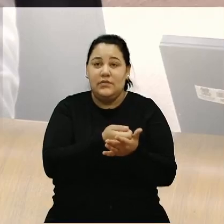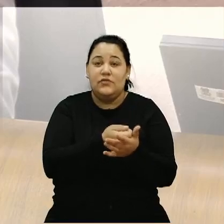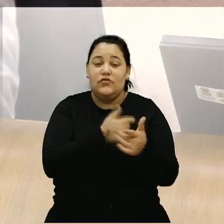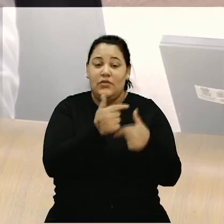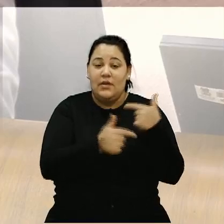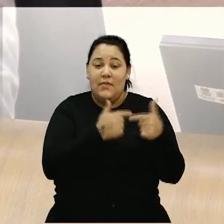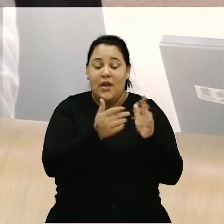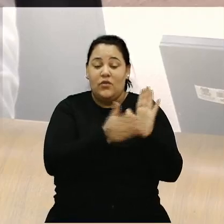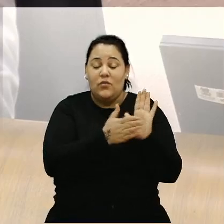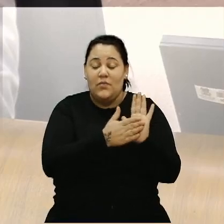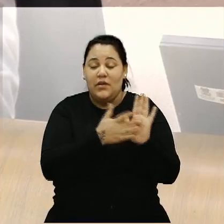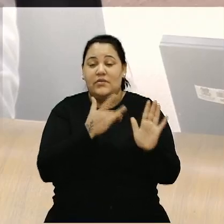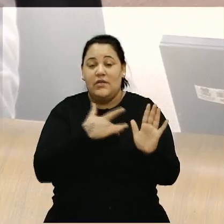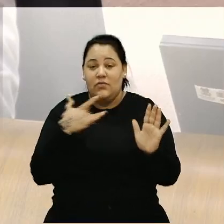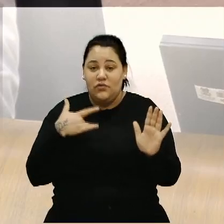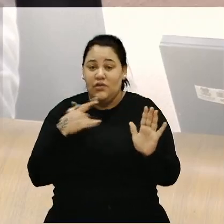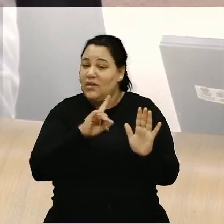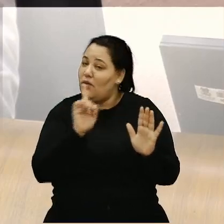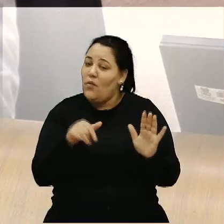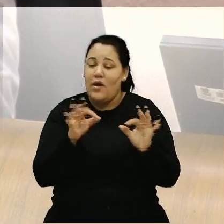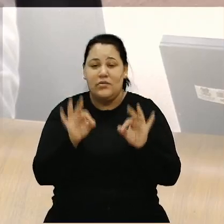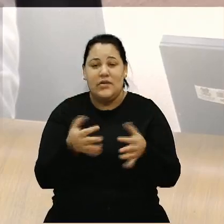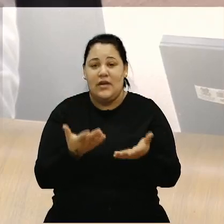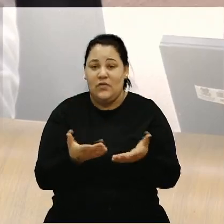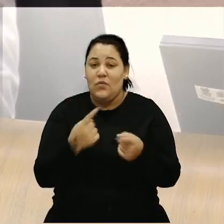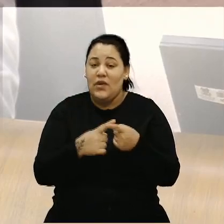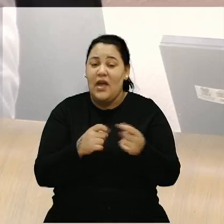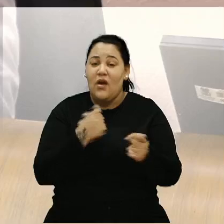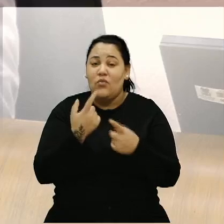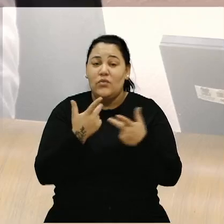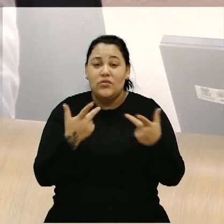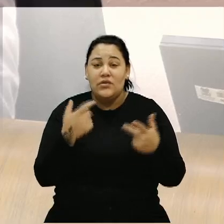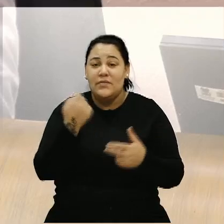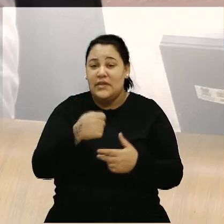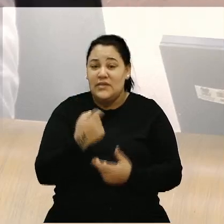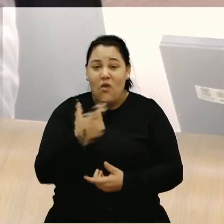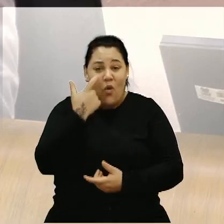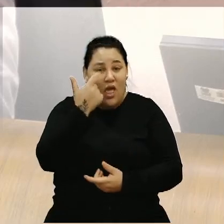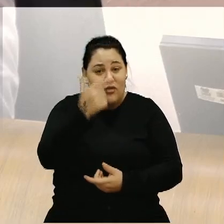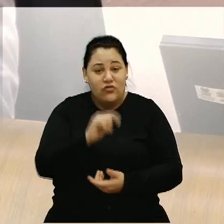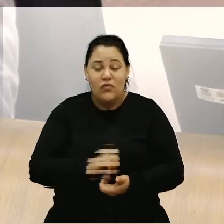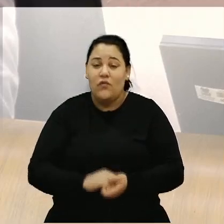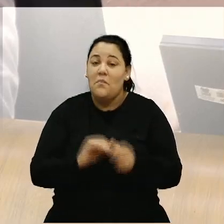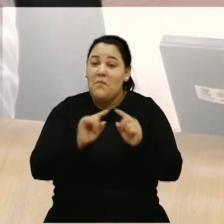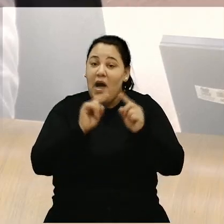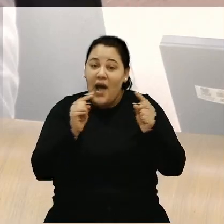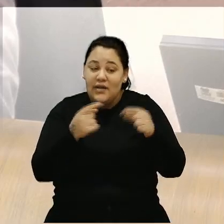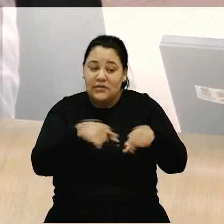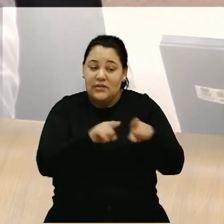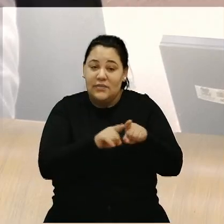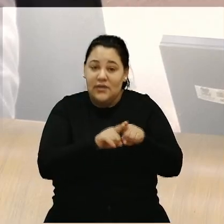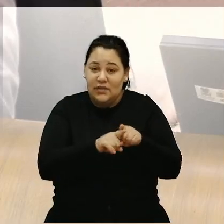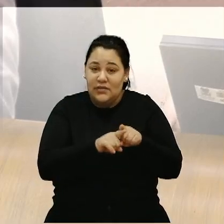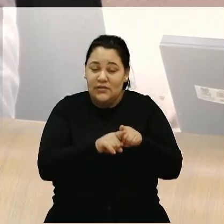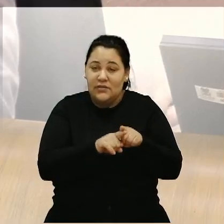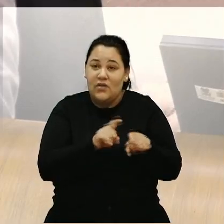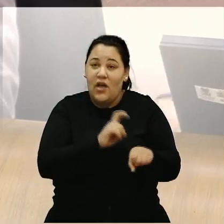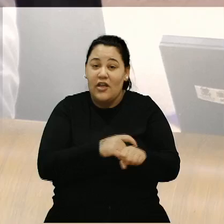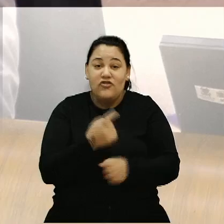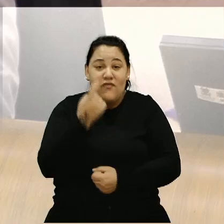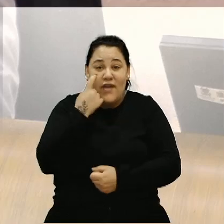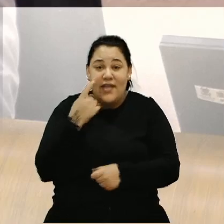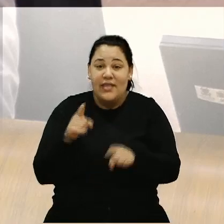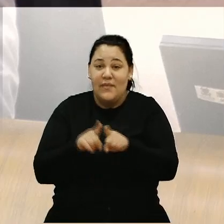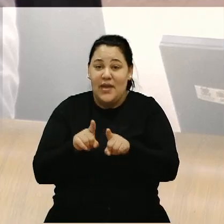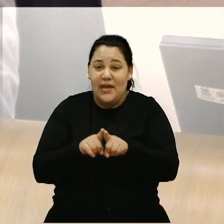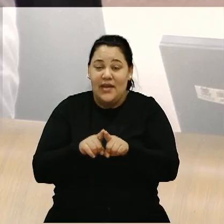planos de saúde, o que não é o ideal. A gente sabe que algumas coisas precisam ser revistas. Mas, por outro lado, quando a gente vê, nesse